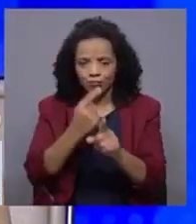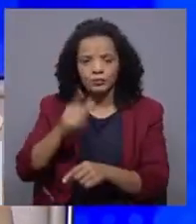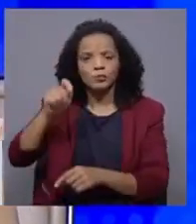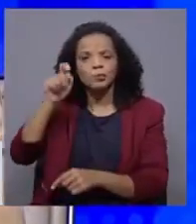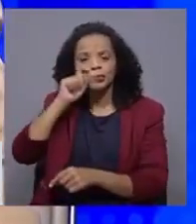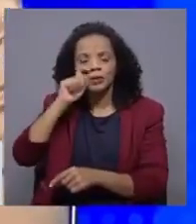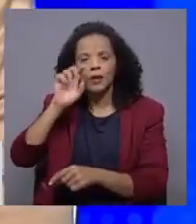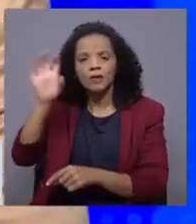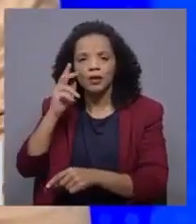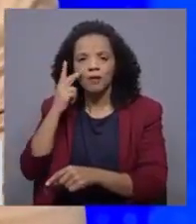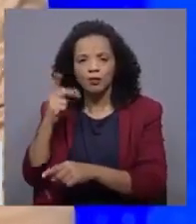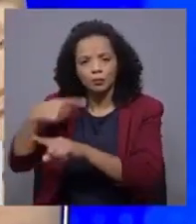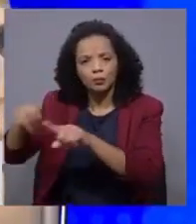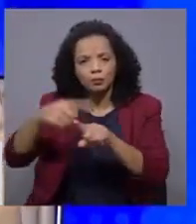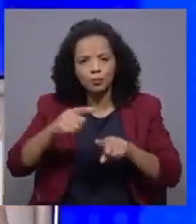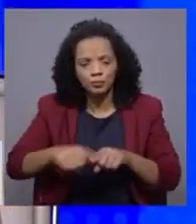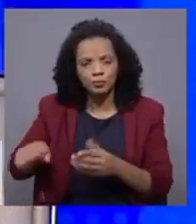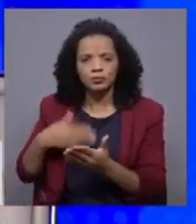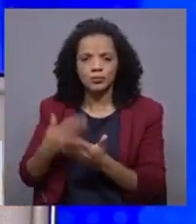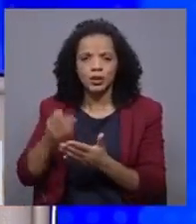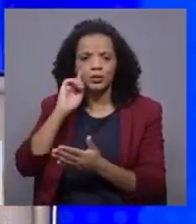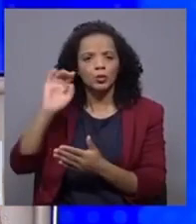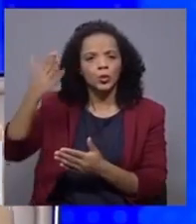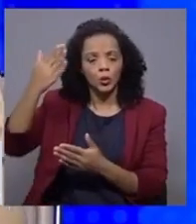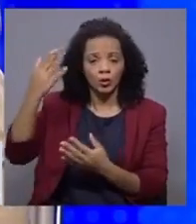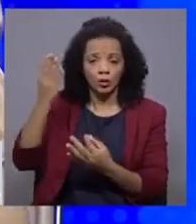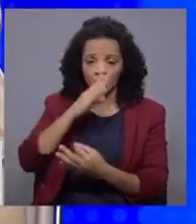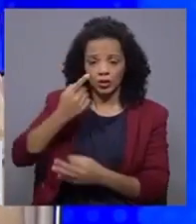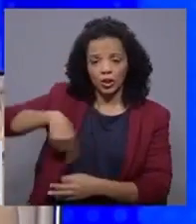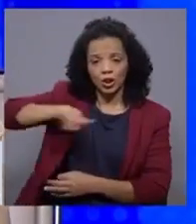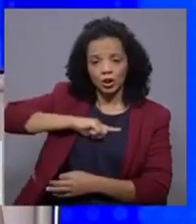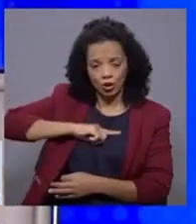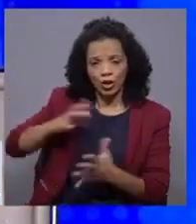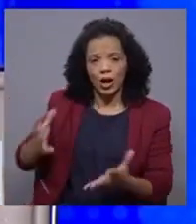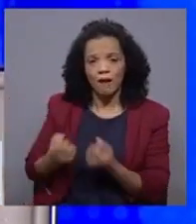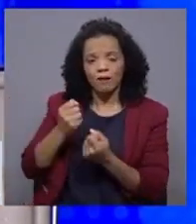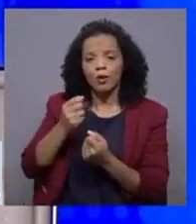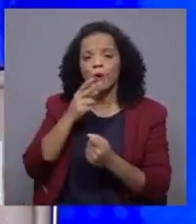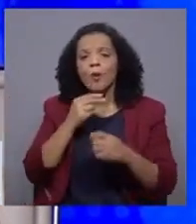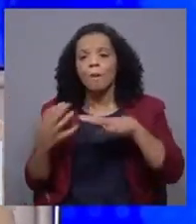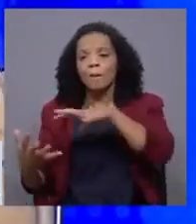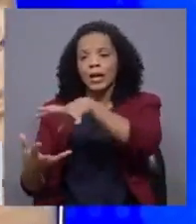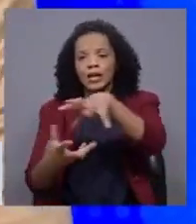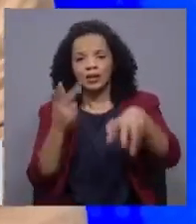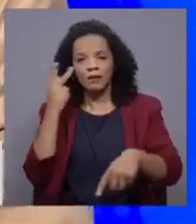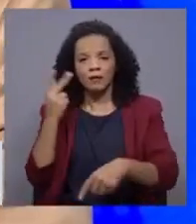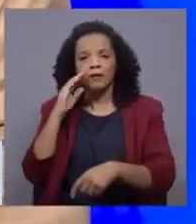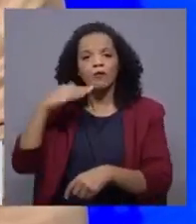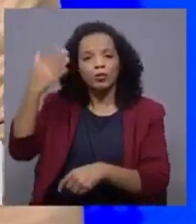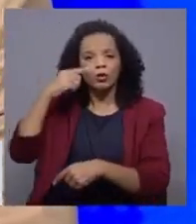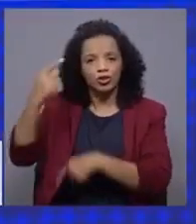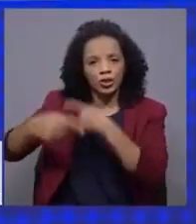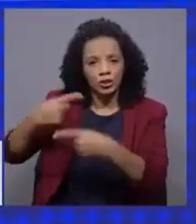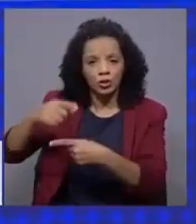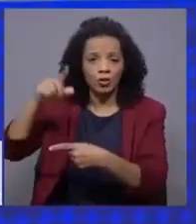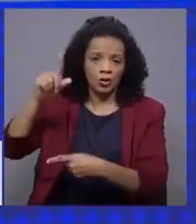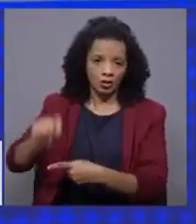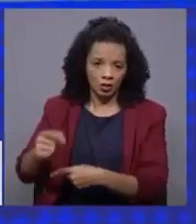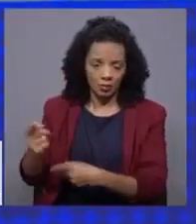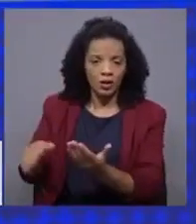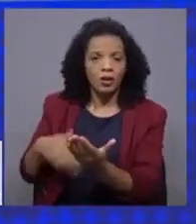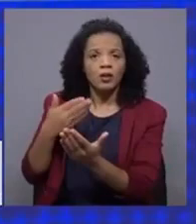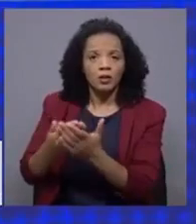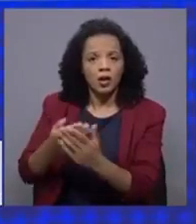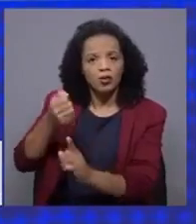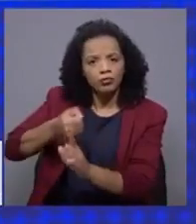da biodiversidade, o que é absolutamente essencial se queremos não só deixar um planeta mais vivo às futuras gerações, mas também contribuir